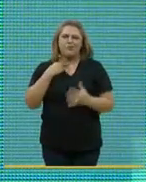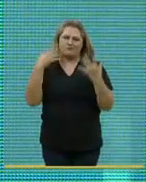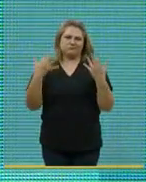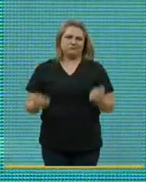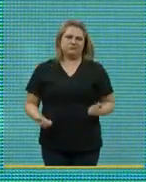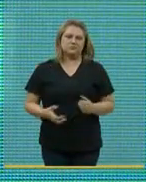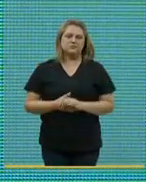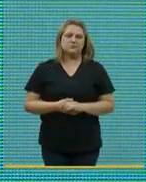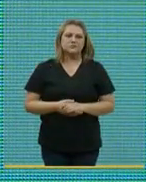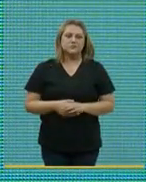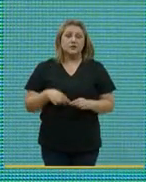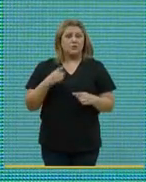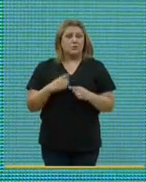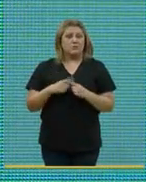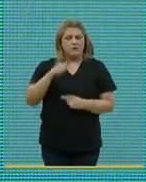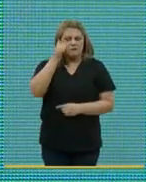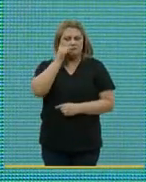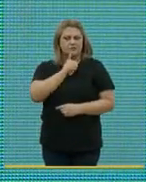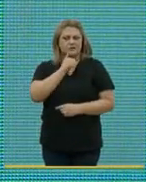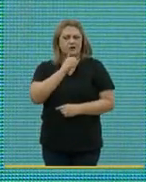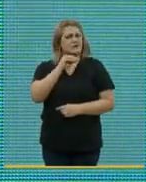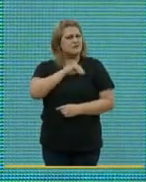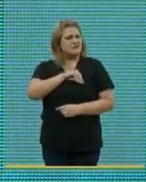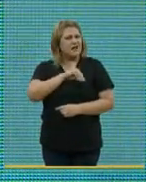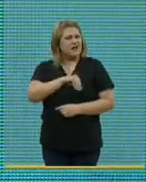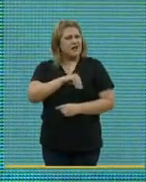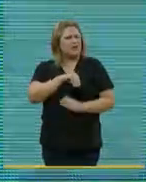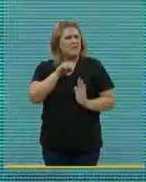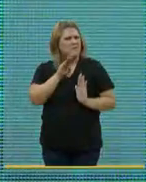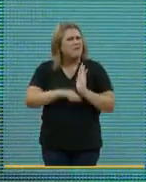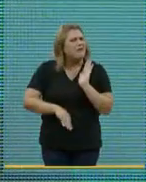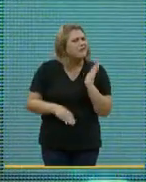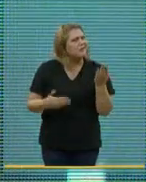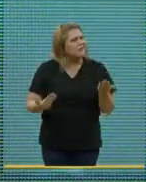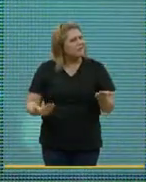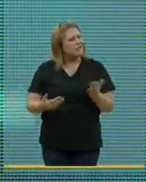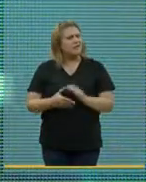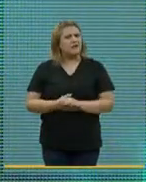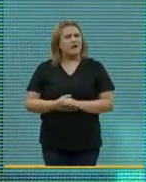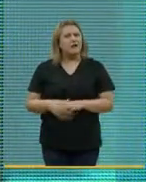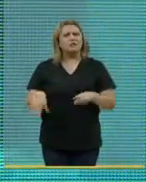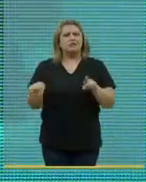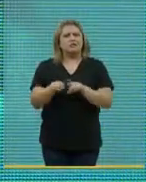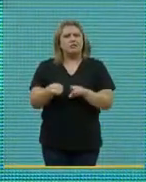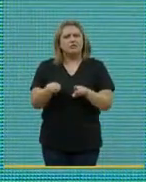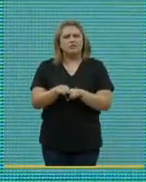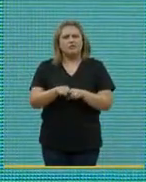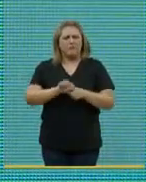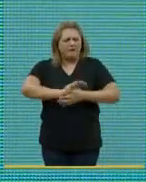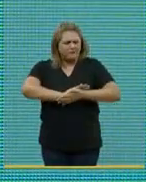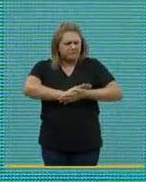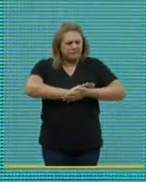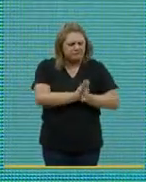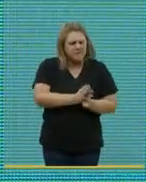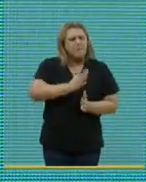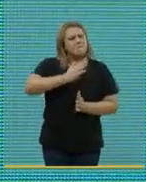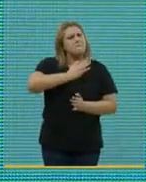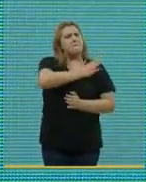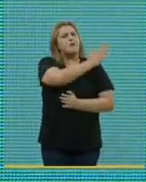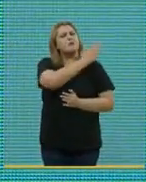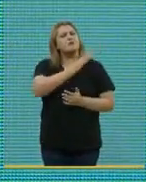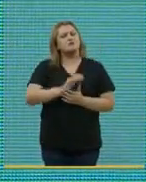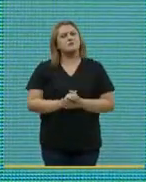mulheres receberem salários menores terem todo tipo de discriminação na hora de procurar